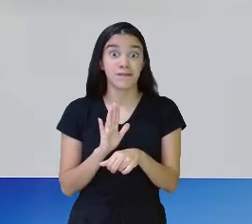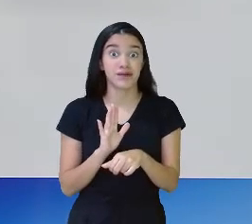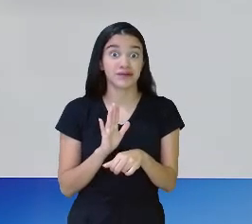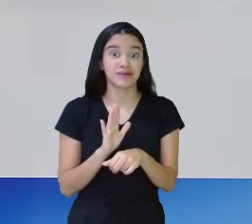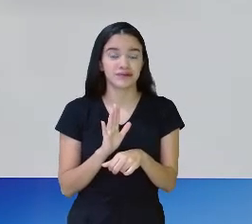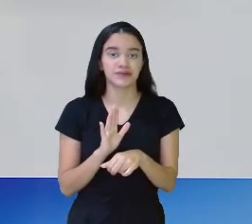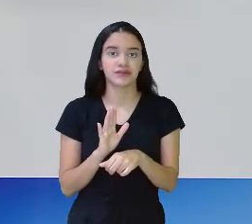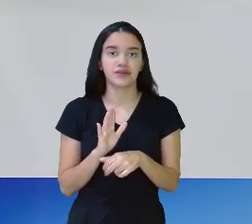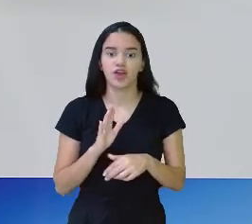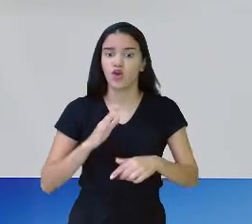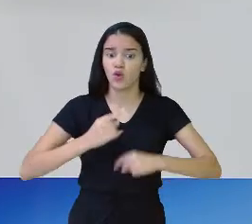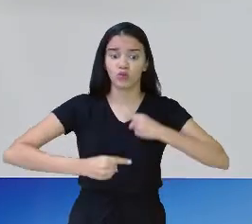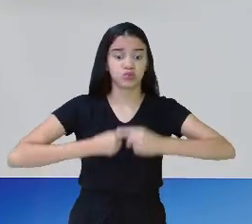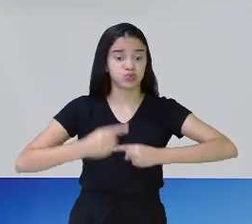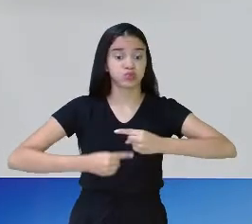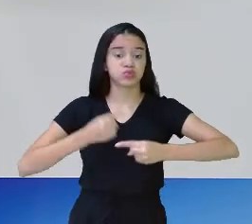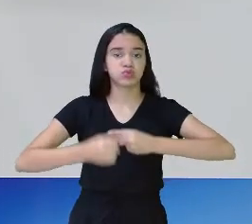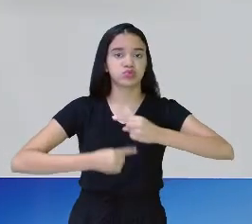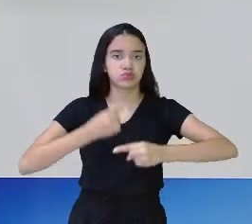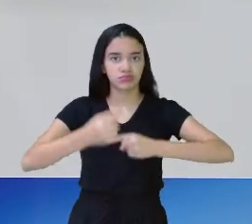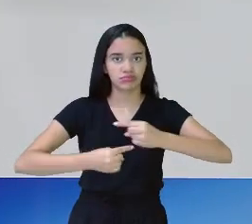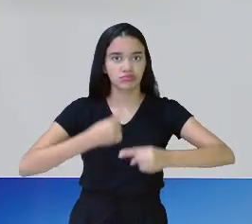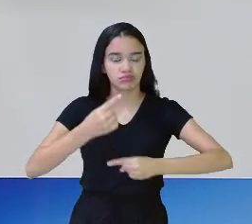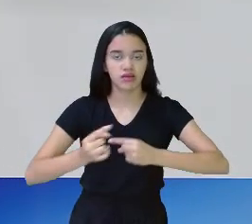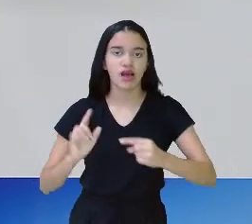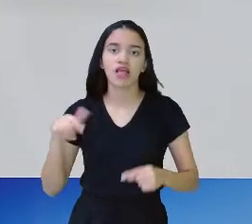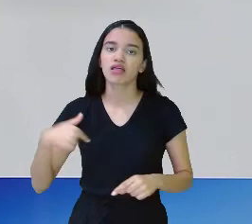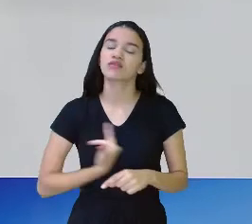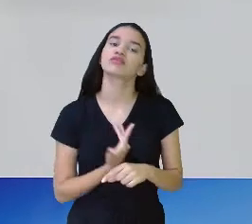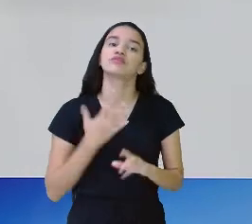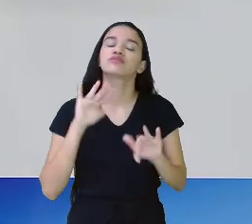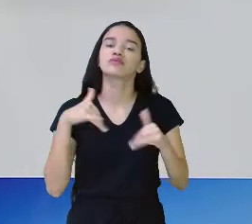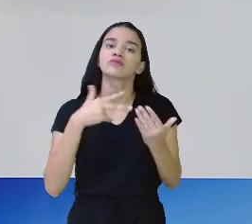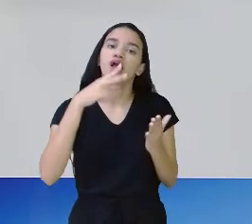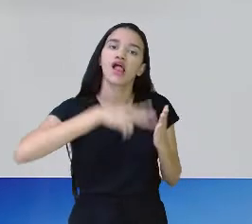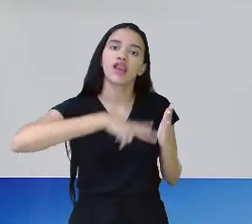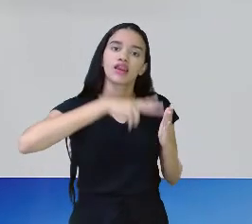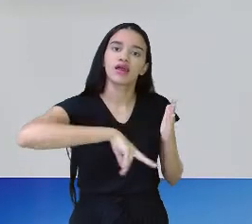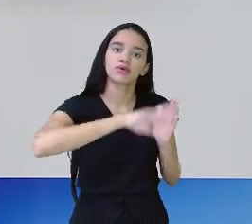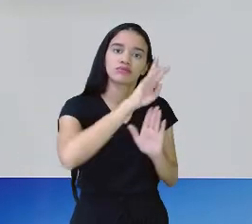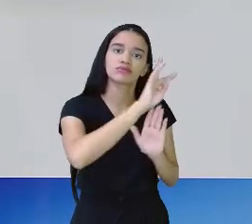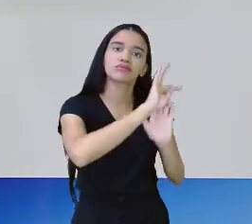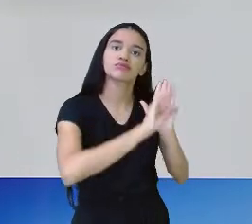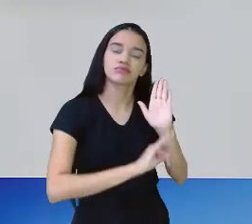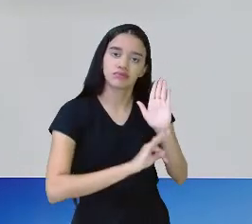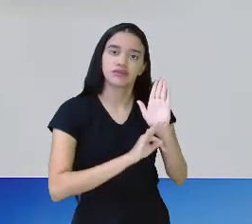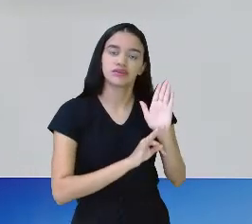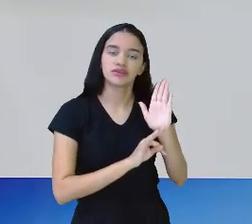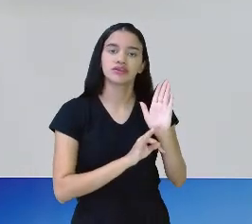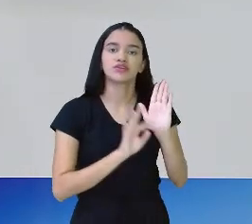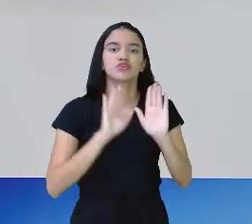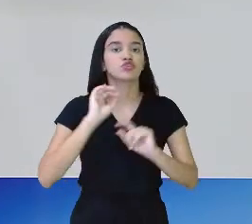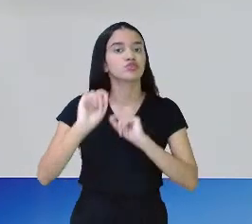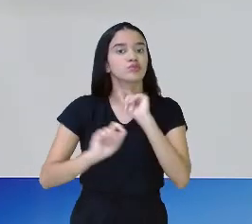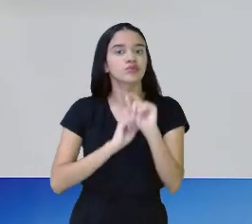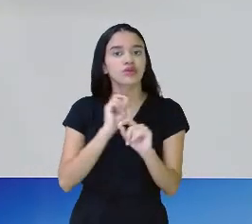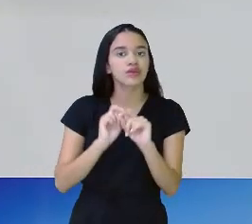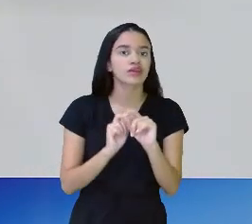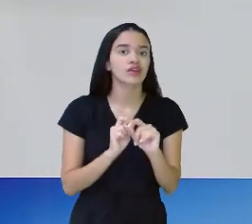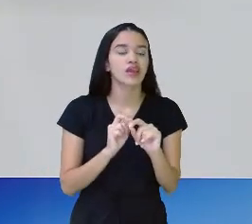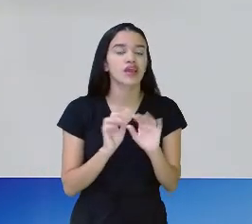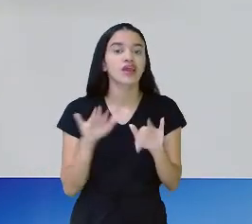exacerbados, aumentaram muito. E a gente vai ver esse texto de divulgação científica que vai falar sobre o